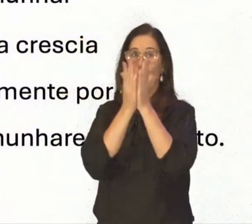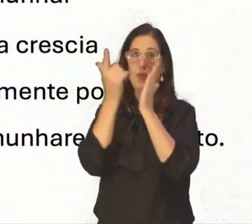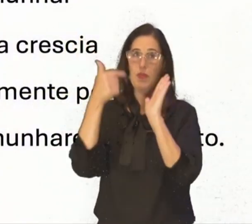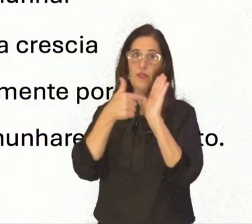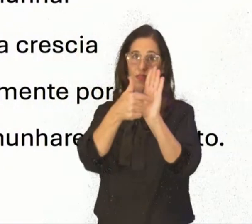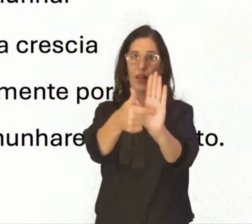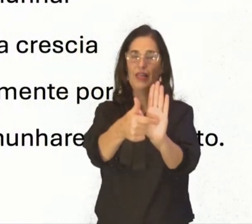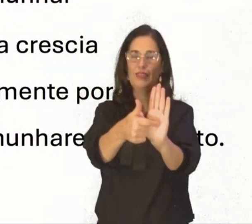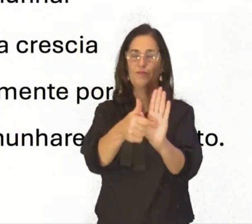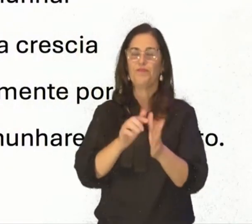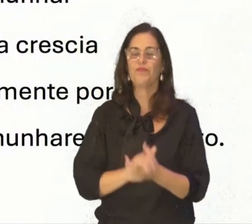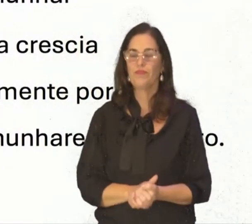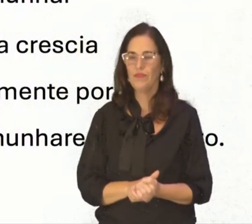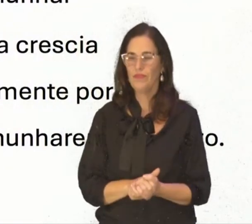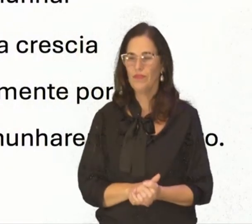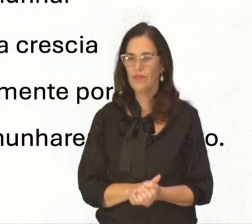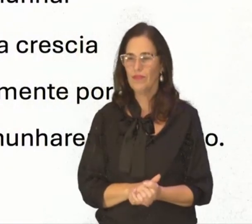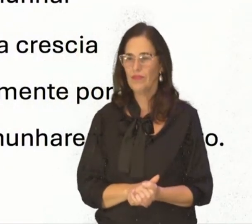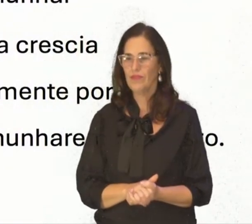Senhor,